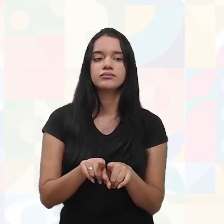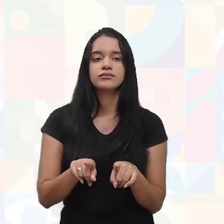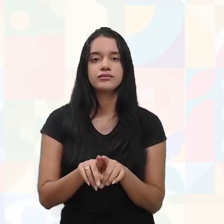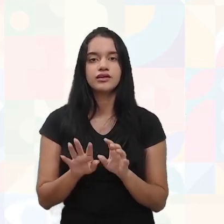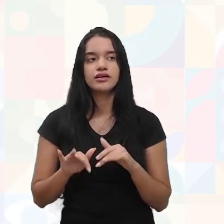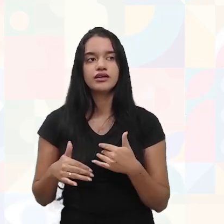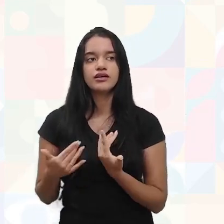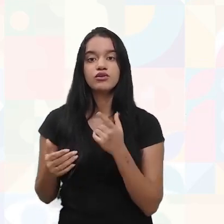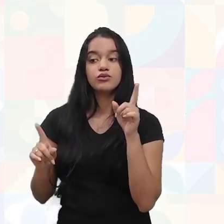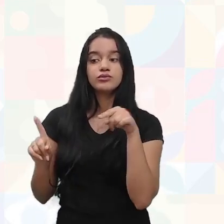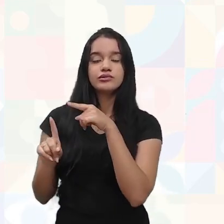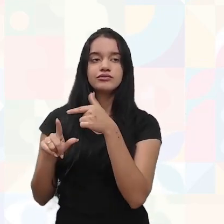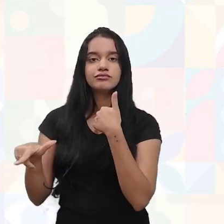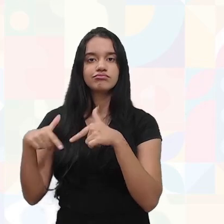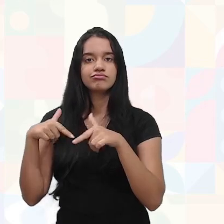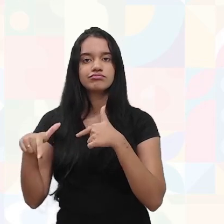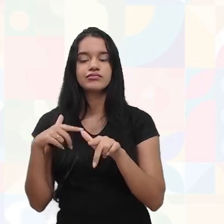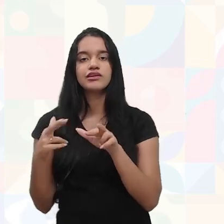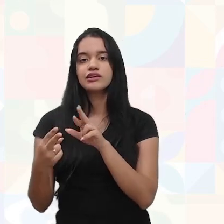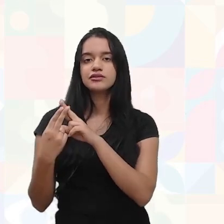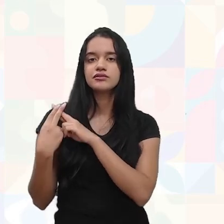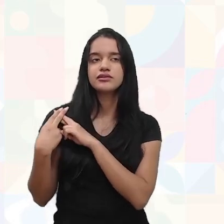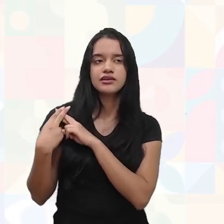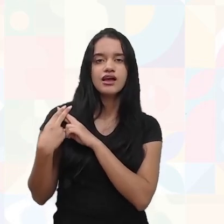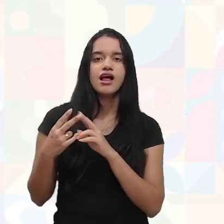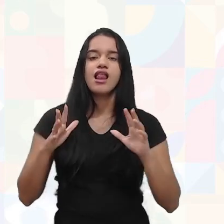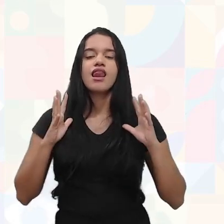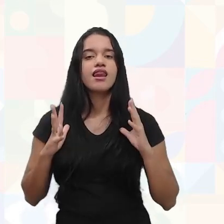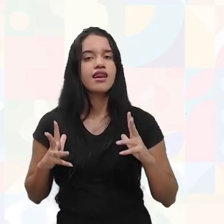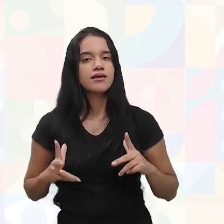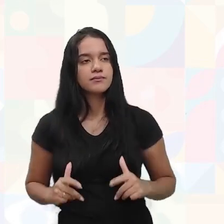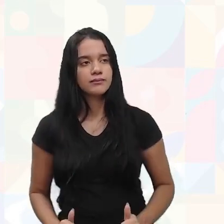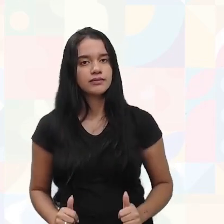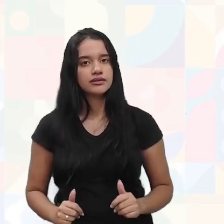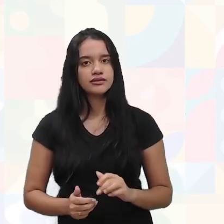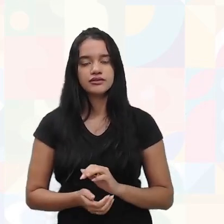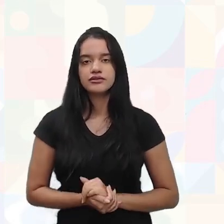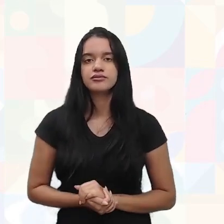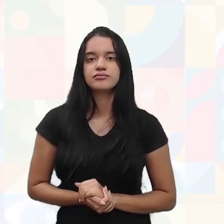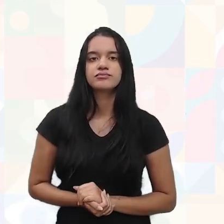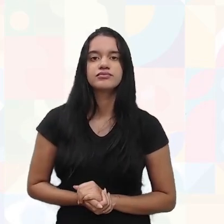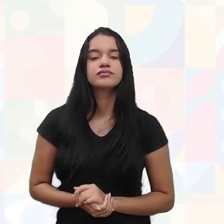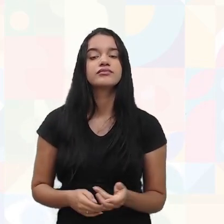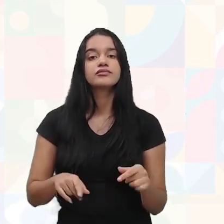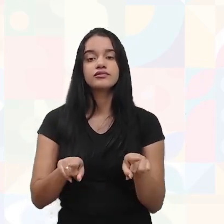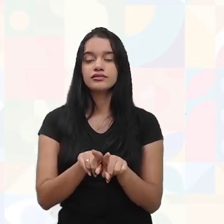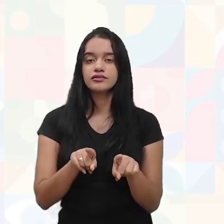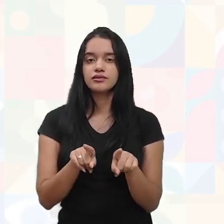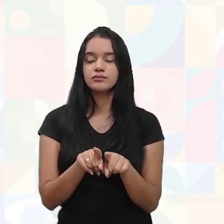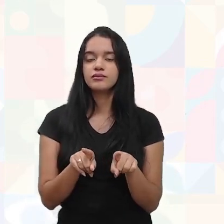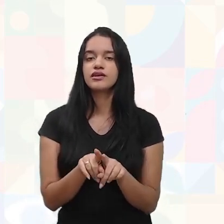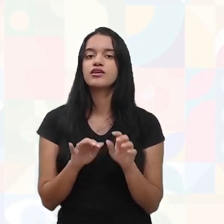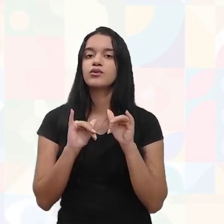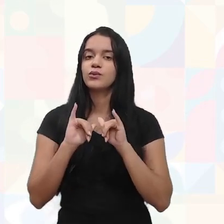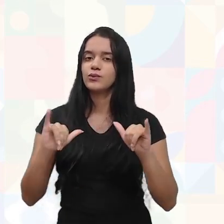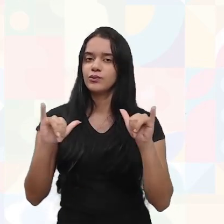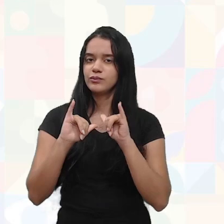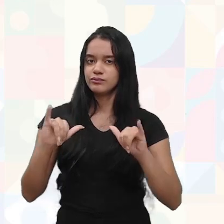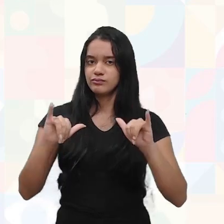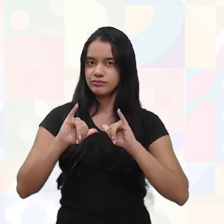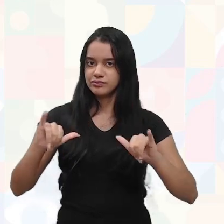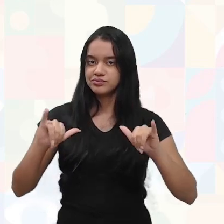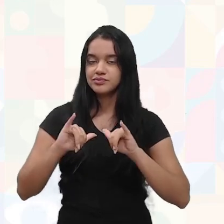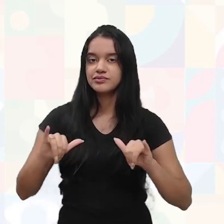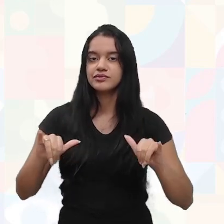destina e responsabilizar-se pela limpeza, guarda e conservação. Comunicar à organização quanto ao